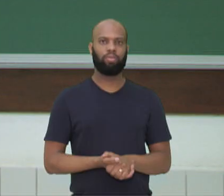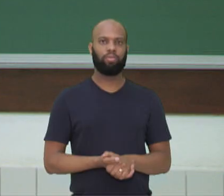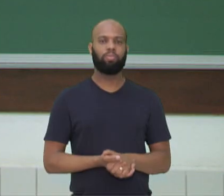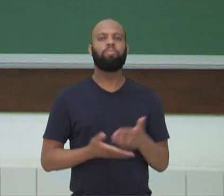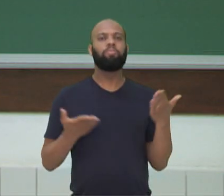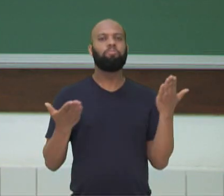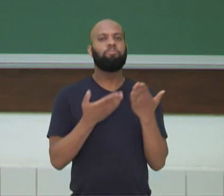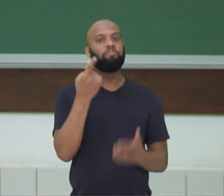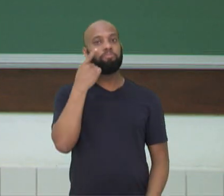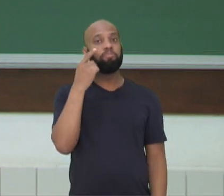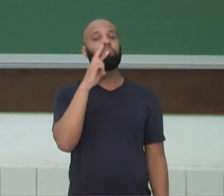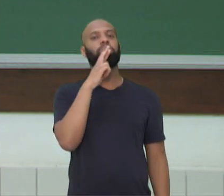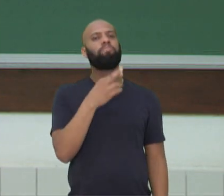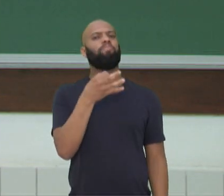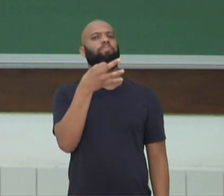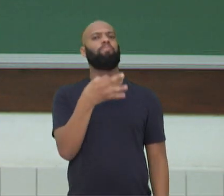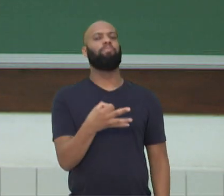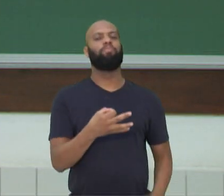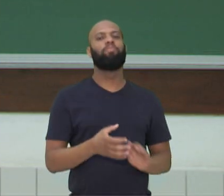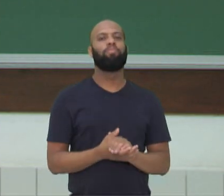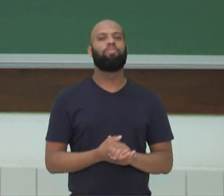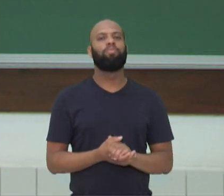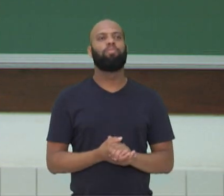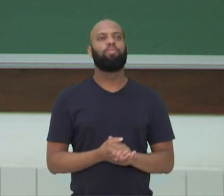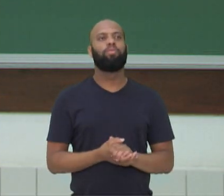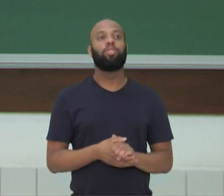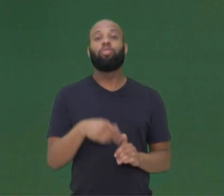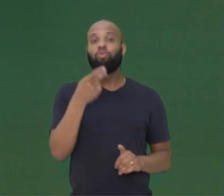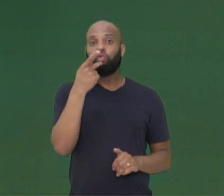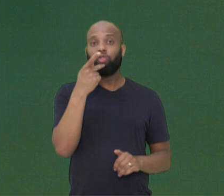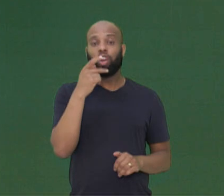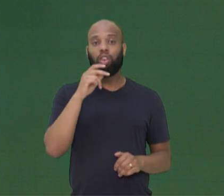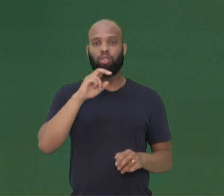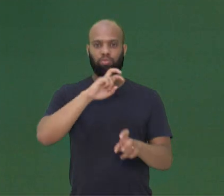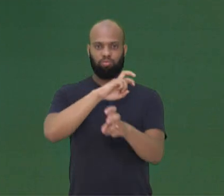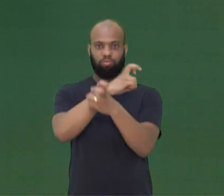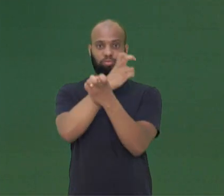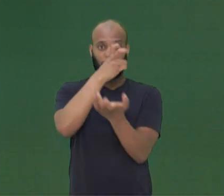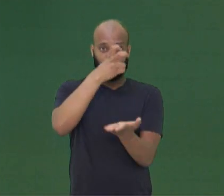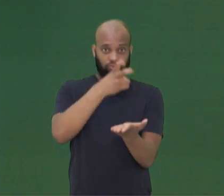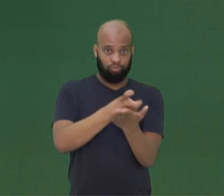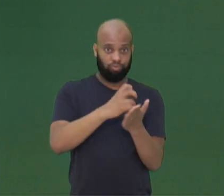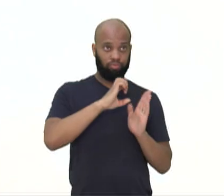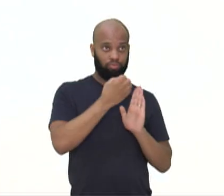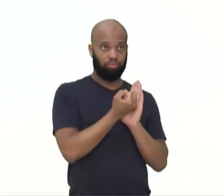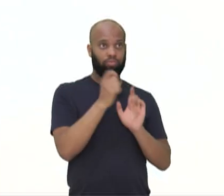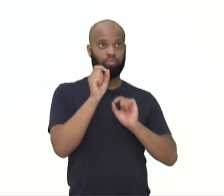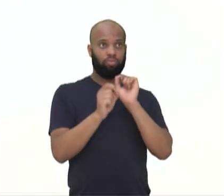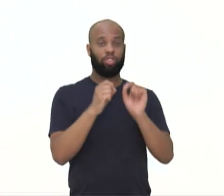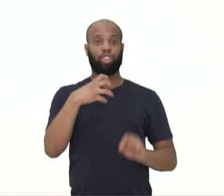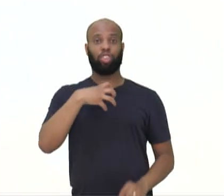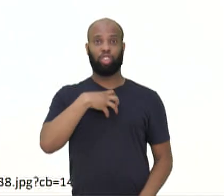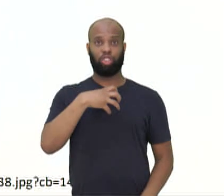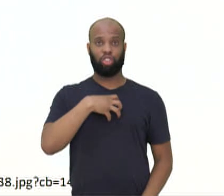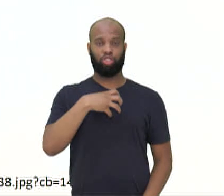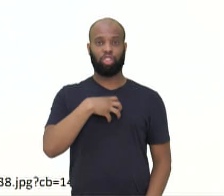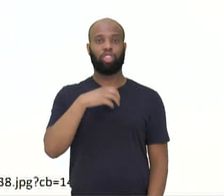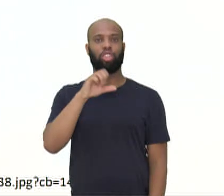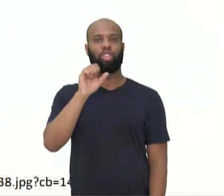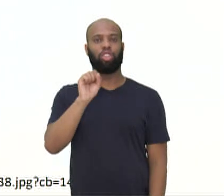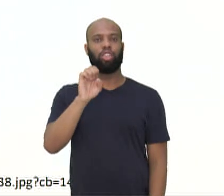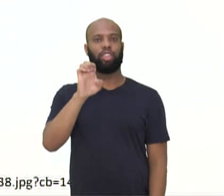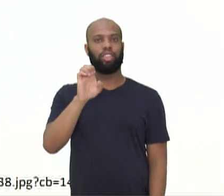Vamos ver a resposta correta desse exercício? Falou em fósseis, a rocha é sedimentar.